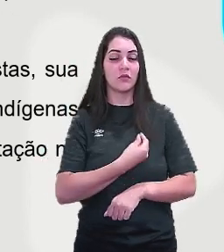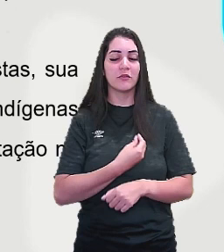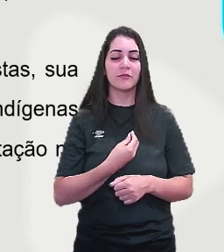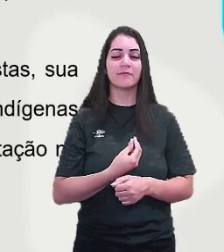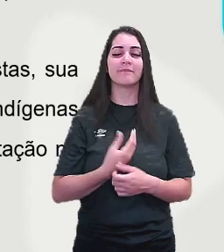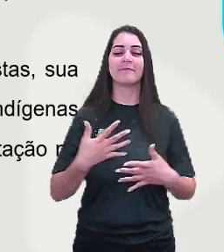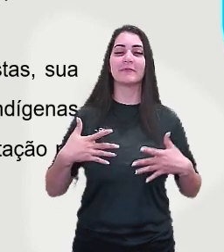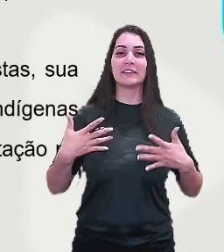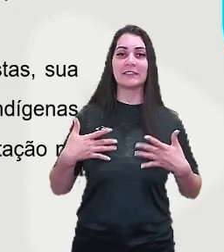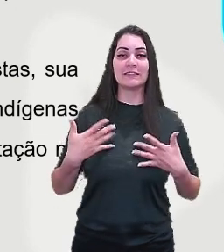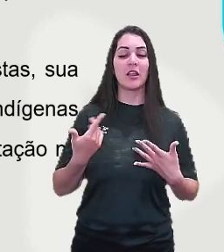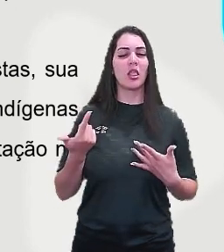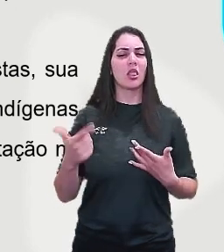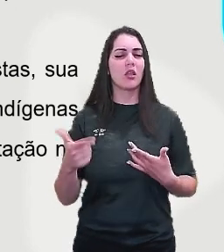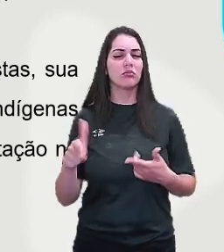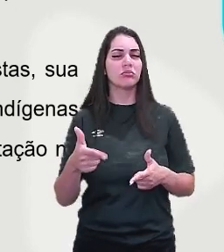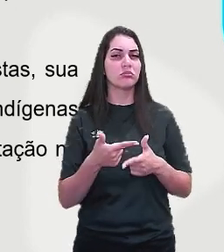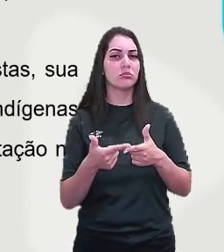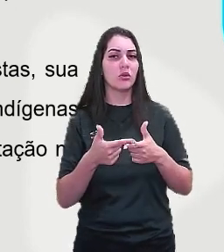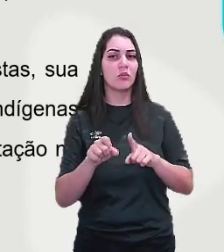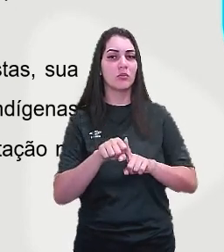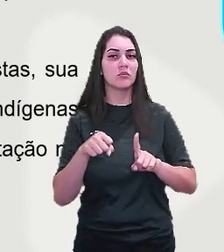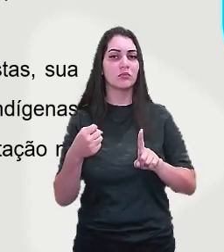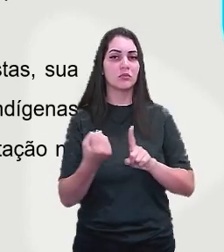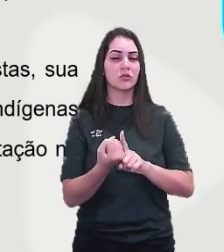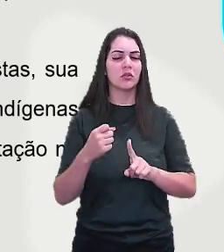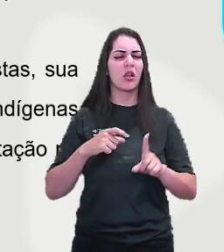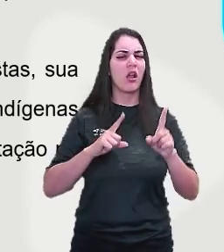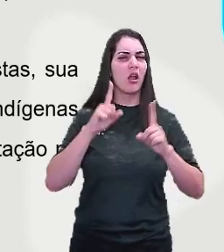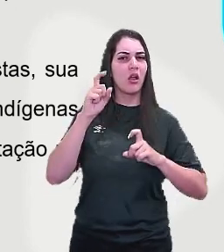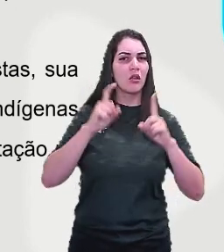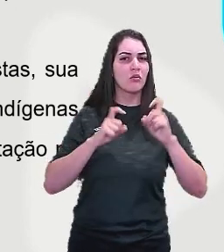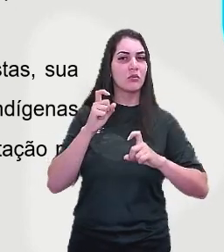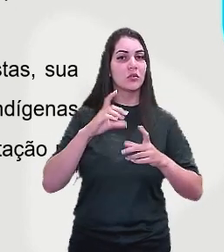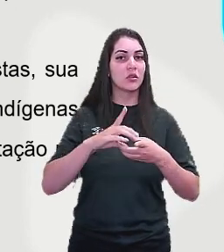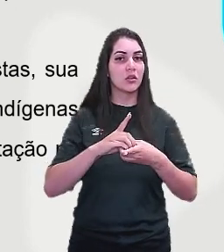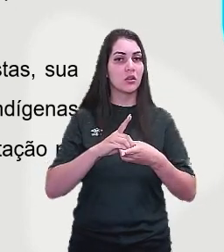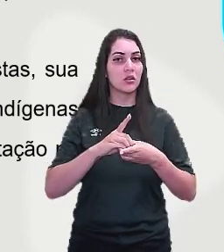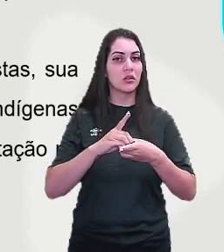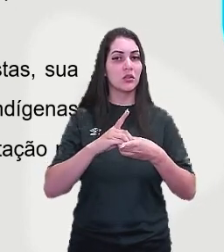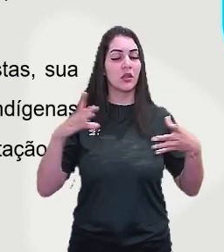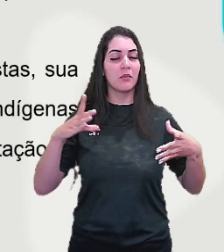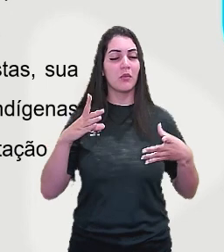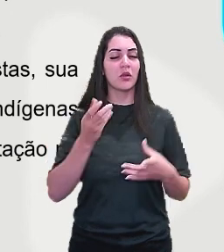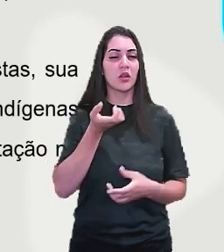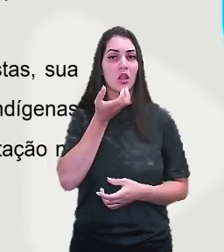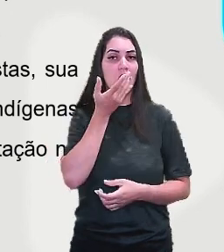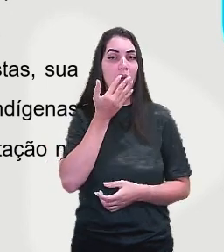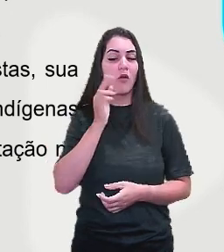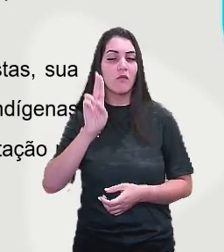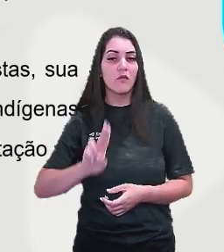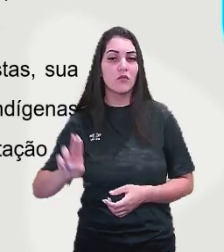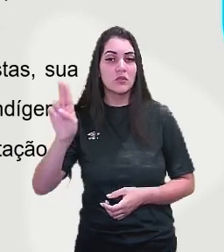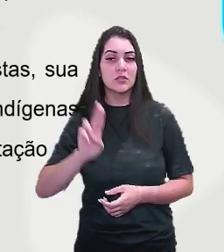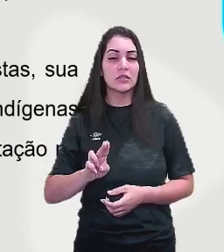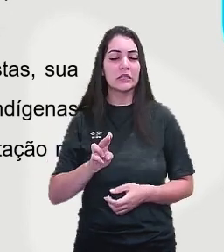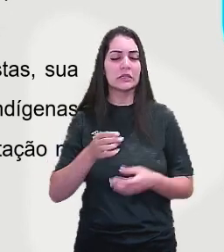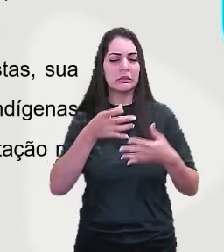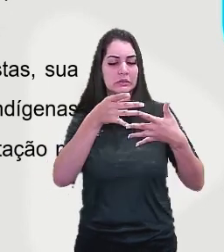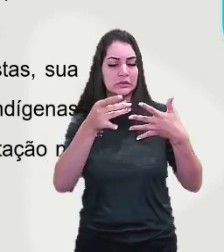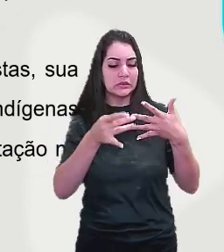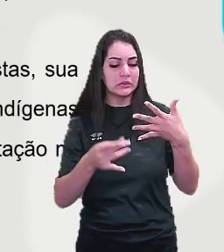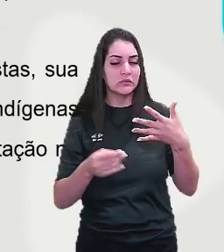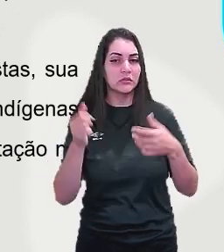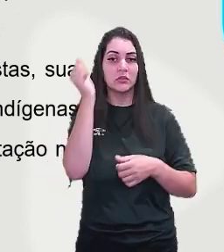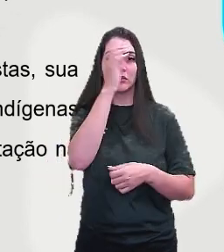sem grandes conflitos sociais. A expressão democracia racial foi usada para definir o Brasil. Esses livros